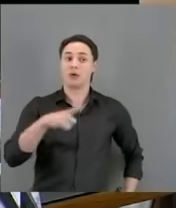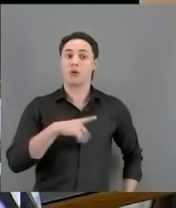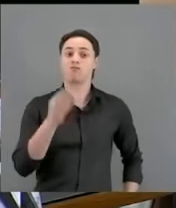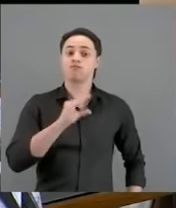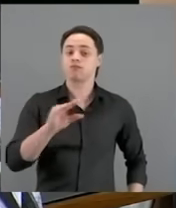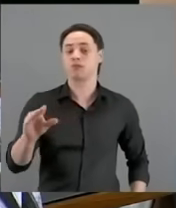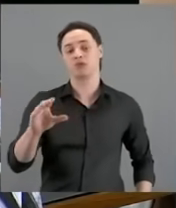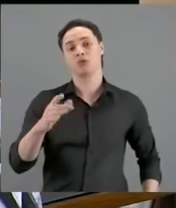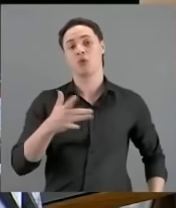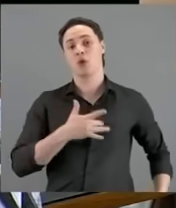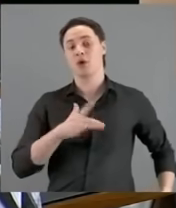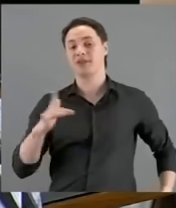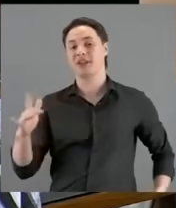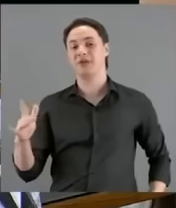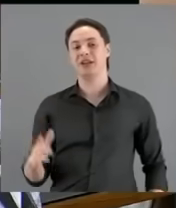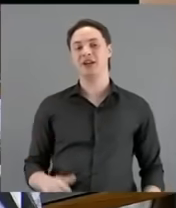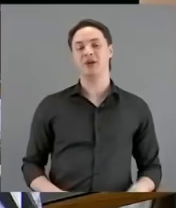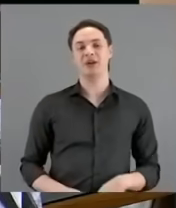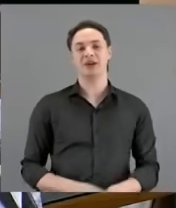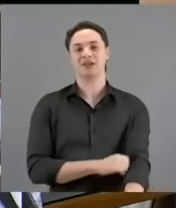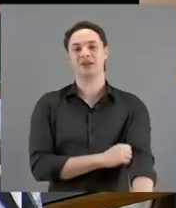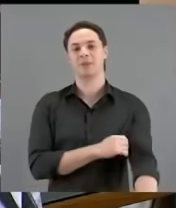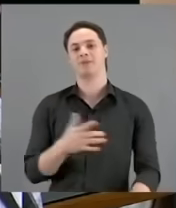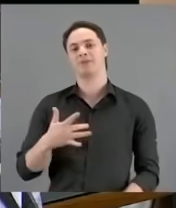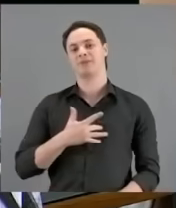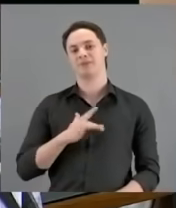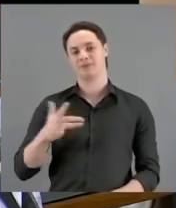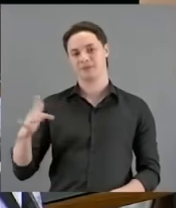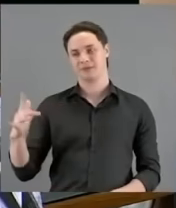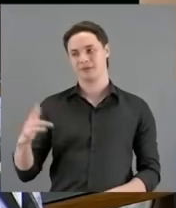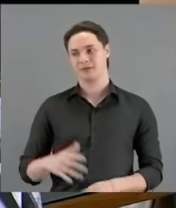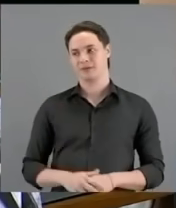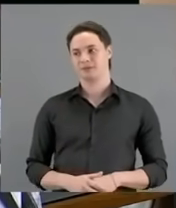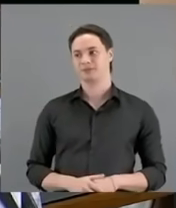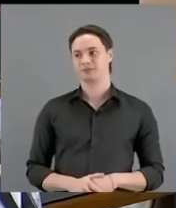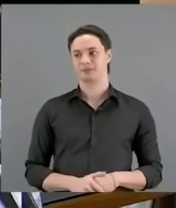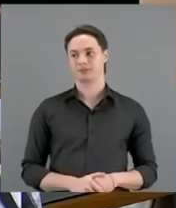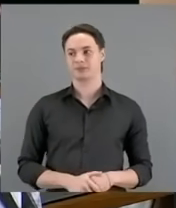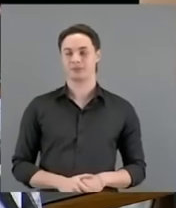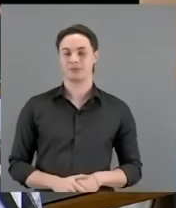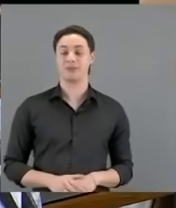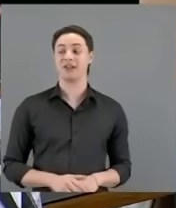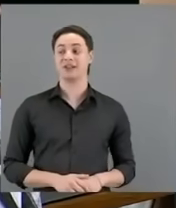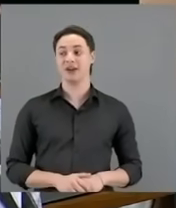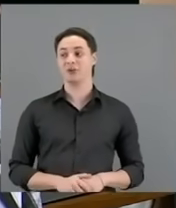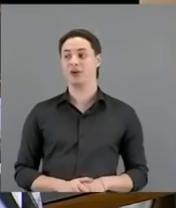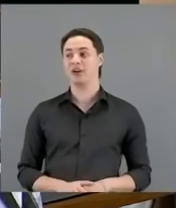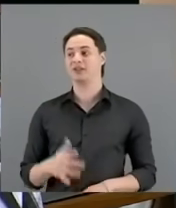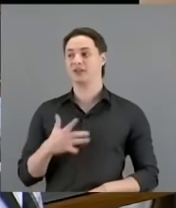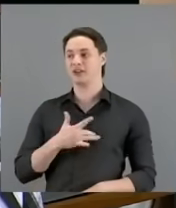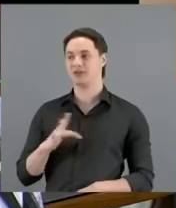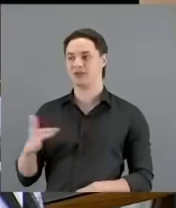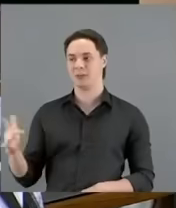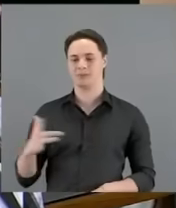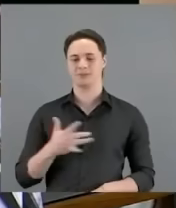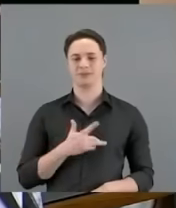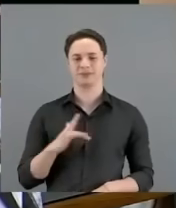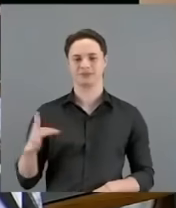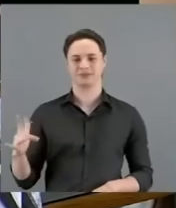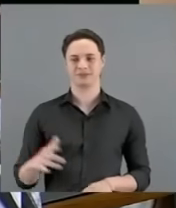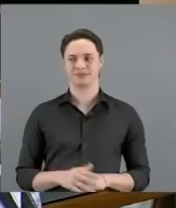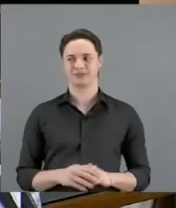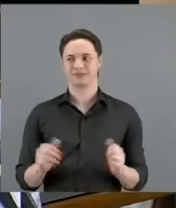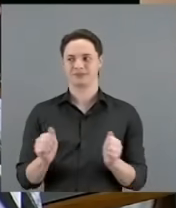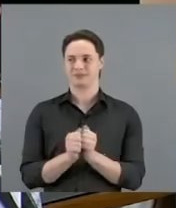do Onyx durante a campanha eleitoral. Estão aqui os donos, estão aqui os nomes. Né? Então estão aqui os documentos que